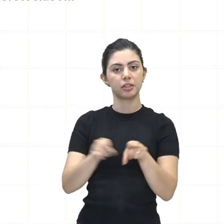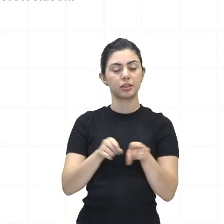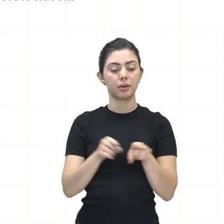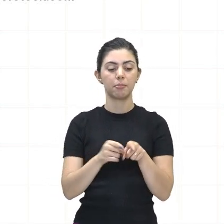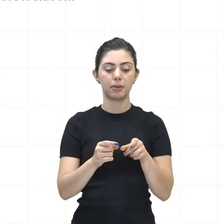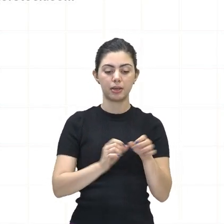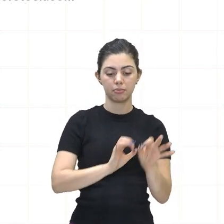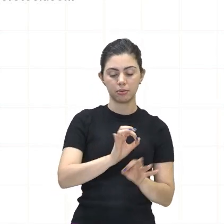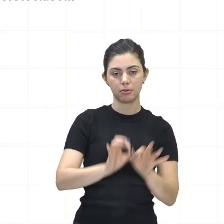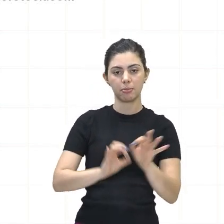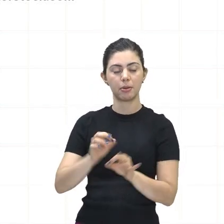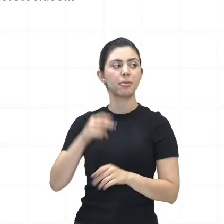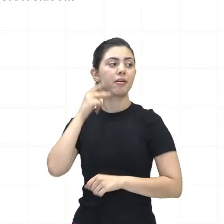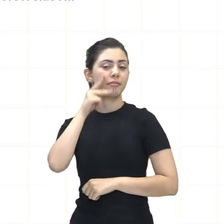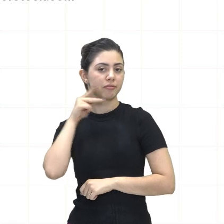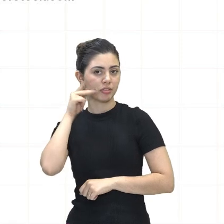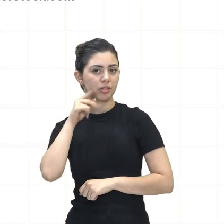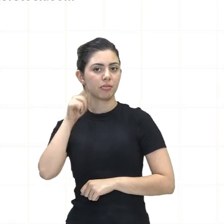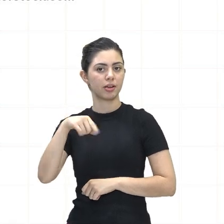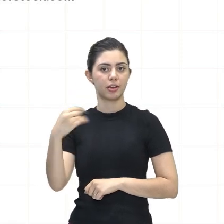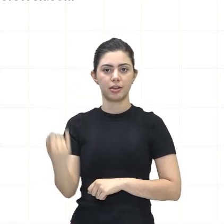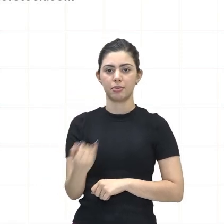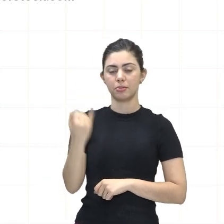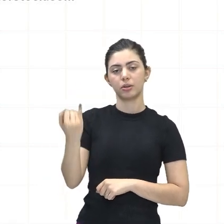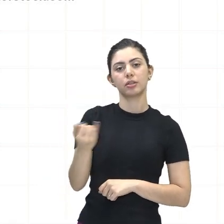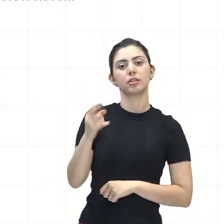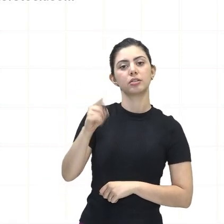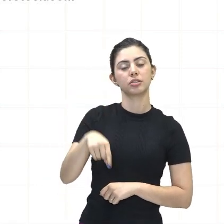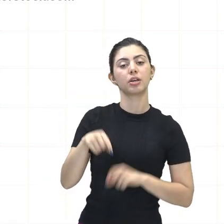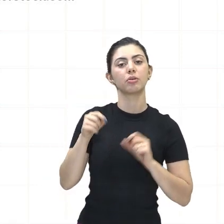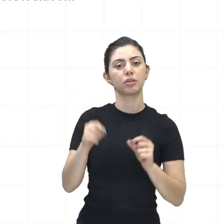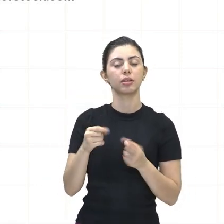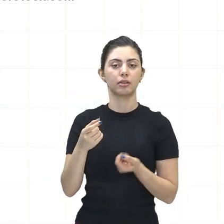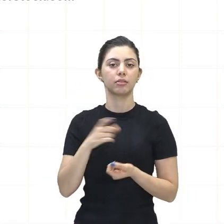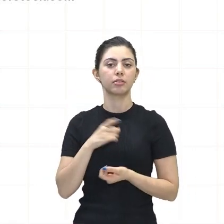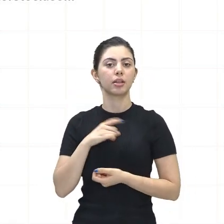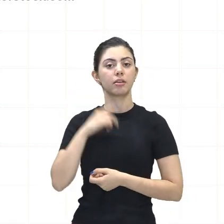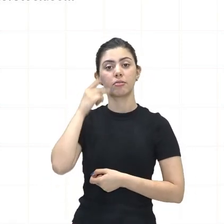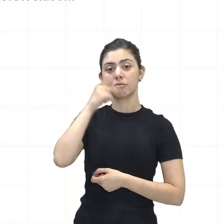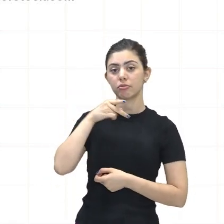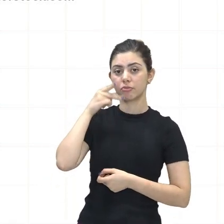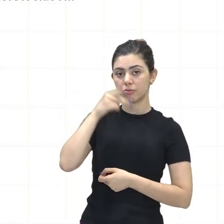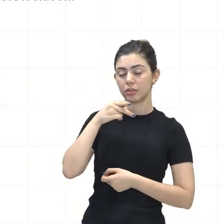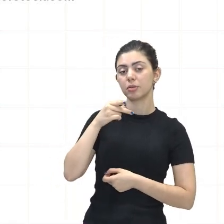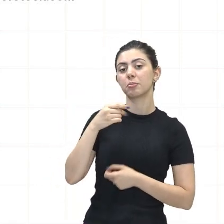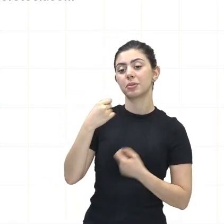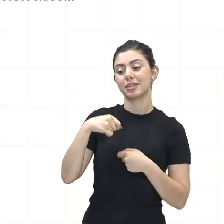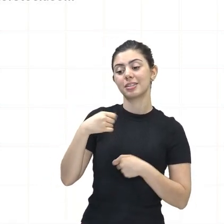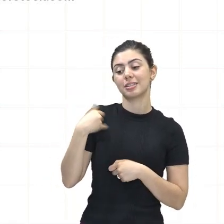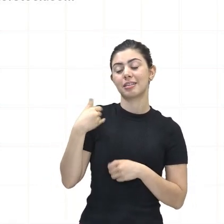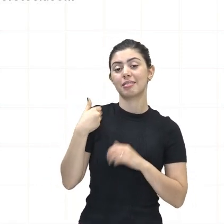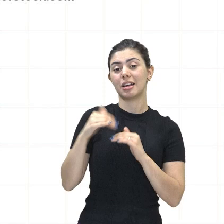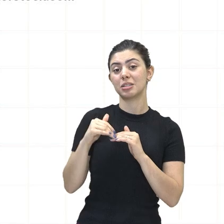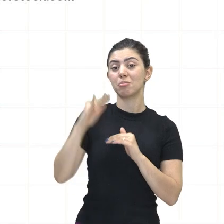de vinho é muito importante. É uma bebida alcoólica, uma bebida, né, consumida por maiores de 18 anos,